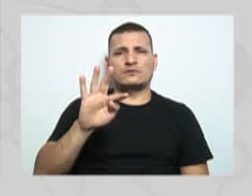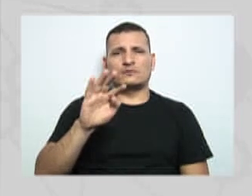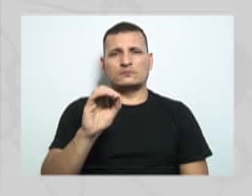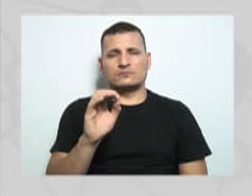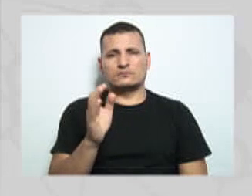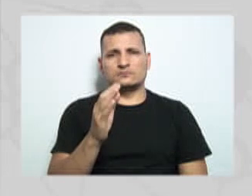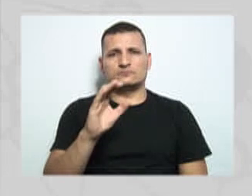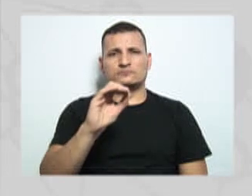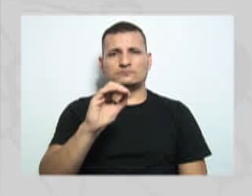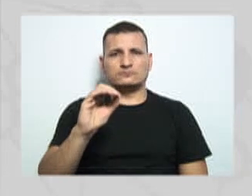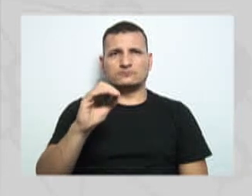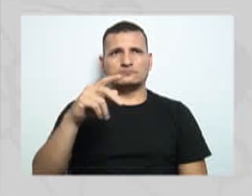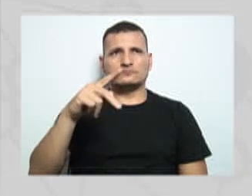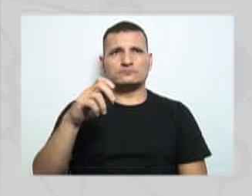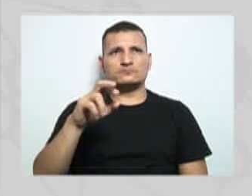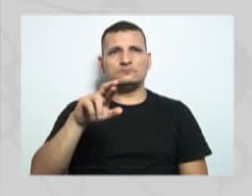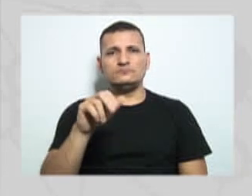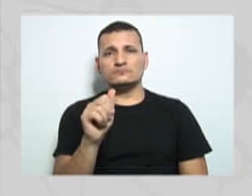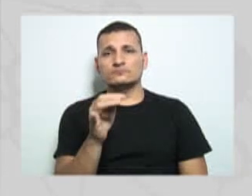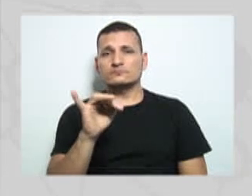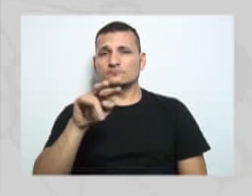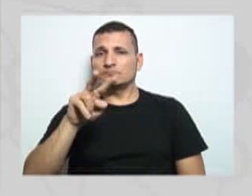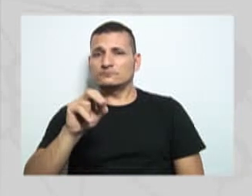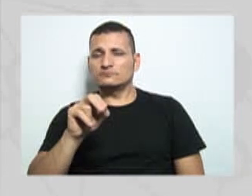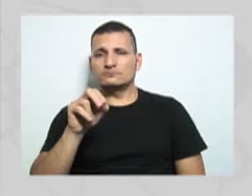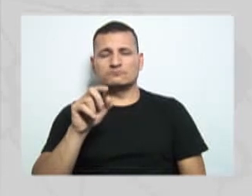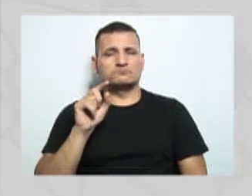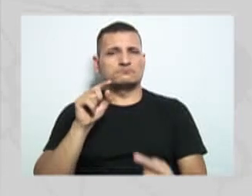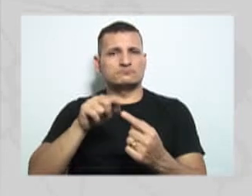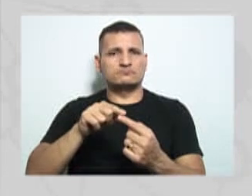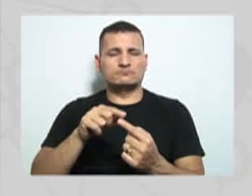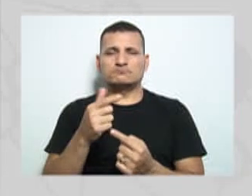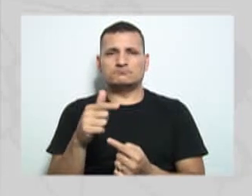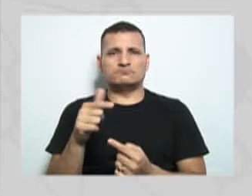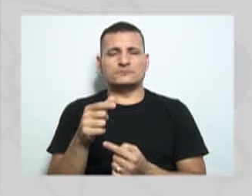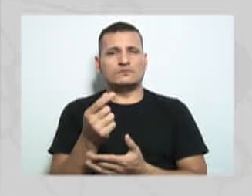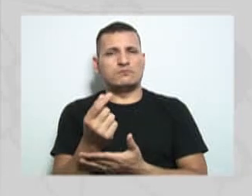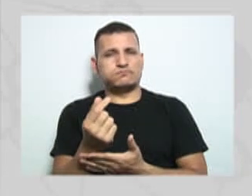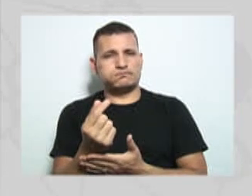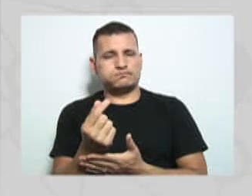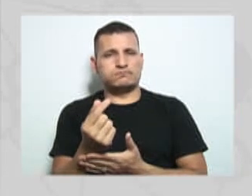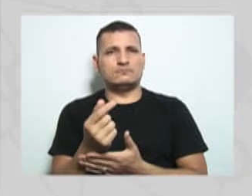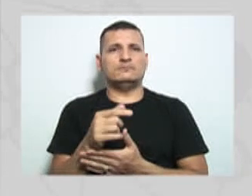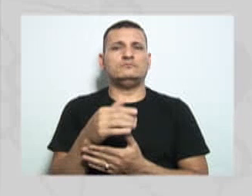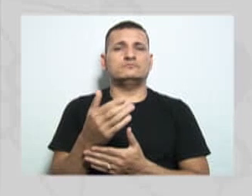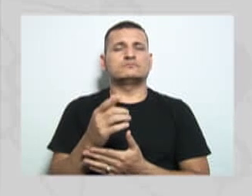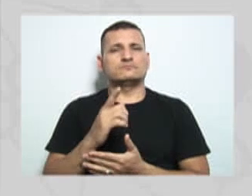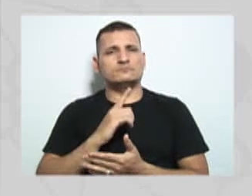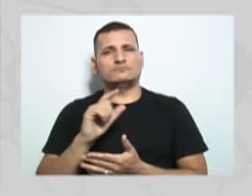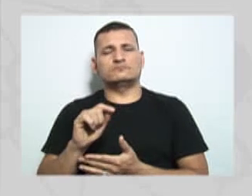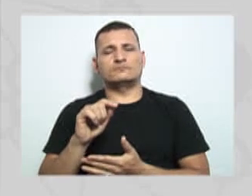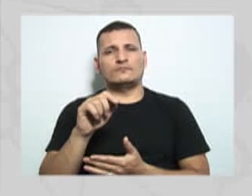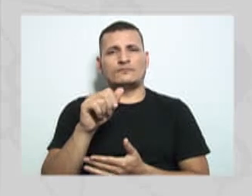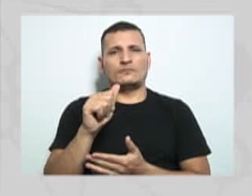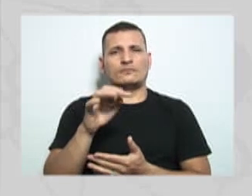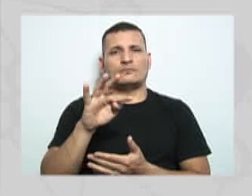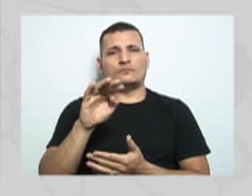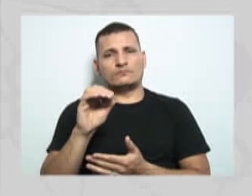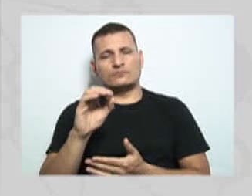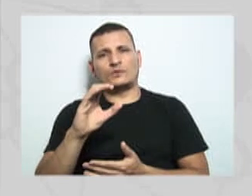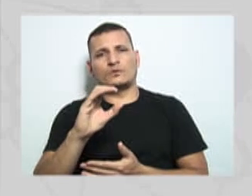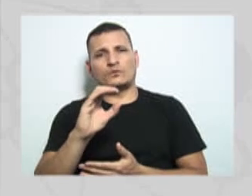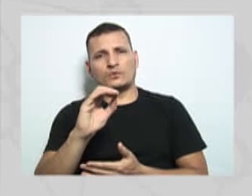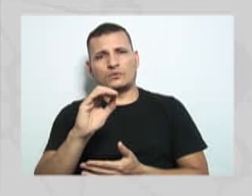cooperativo, sem objetivo de lucro. Então, com a cooperativa existe o ato cooperado e o ato não